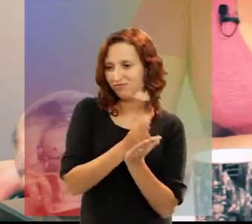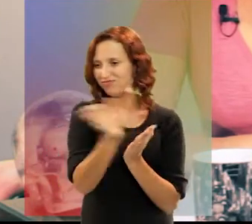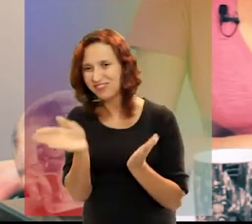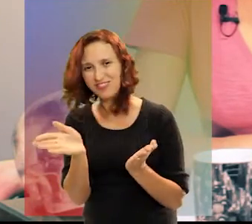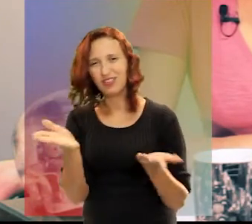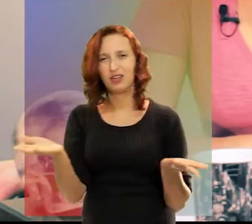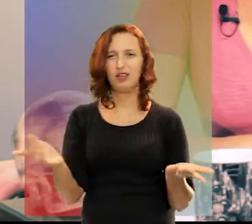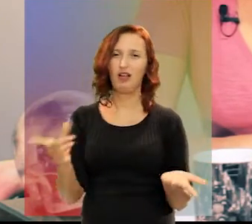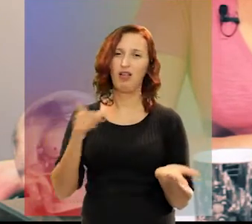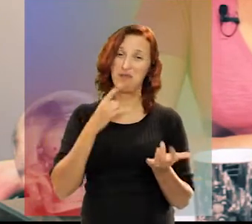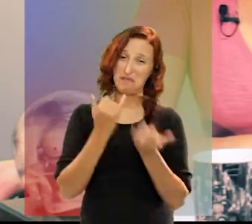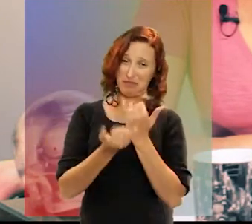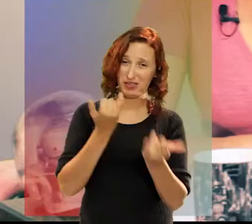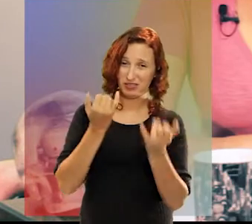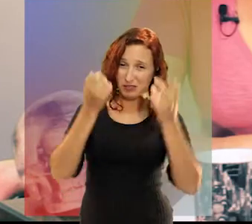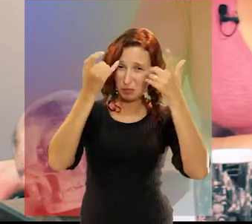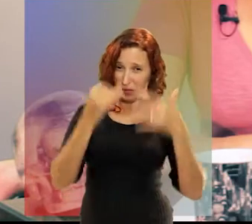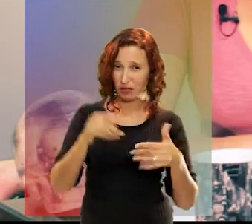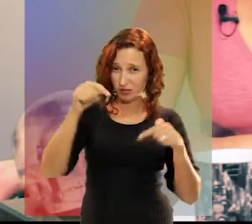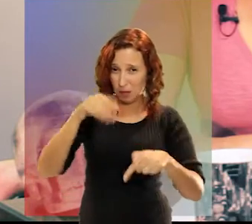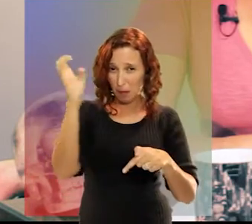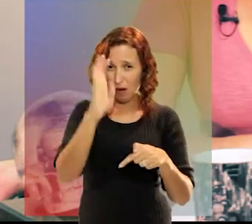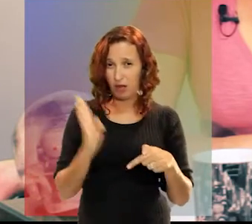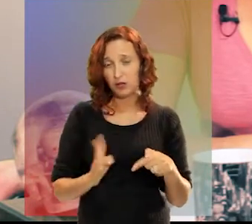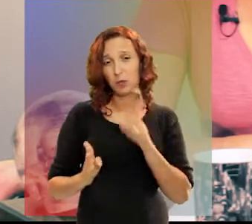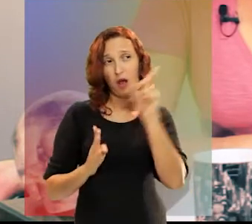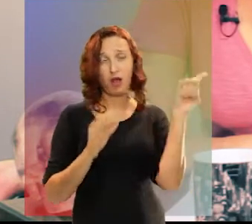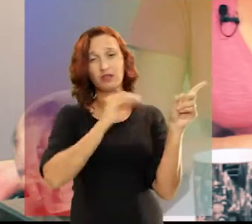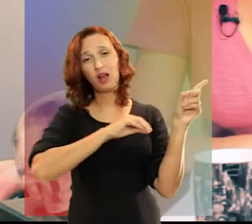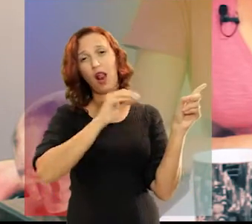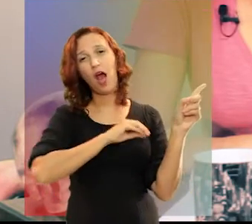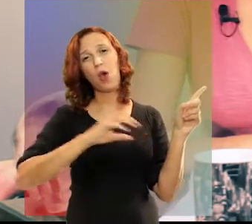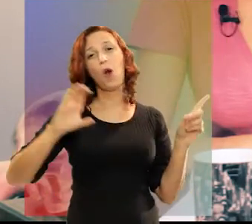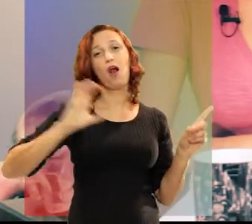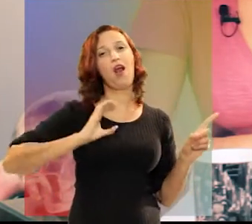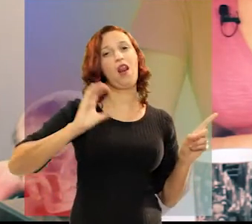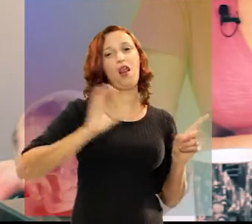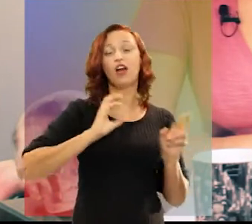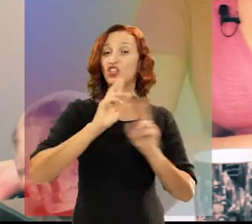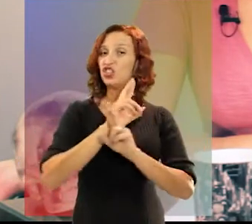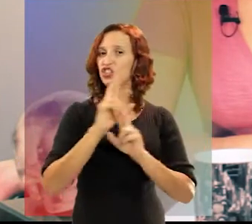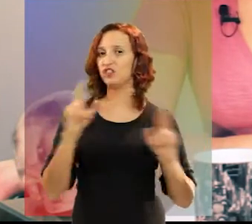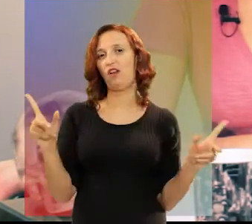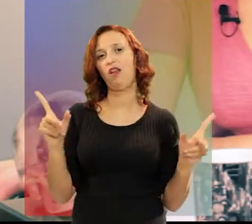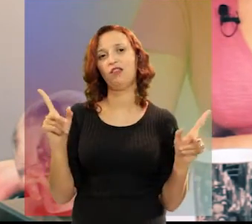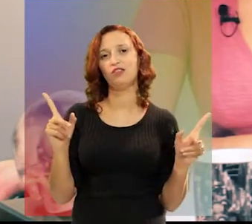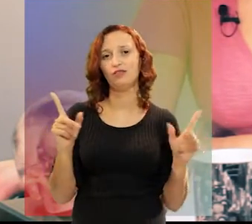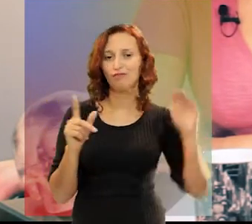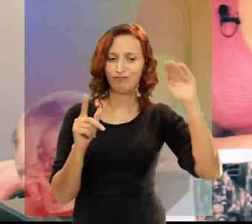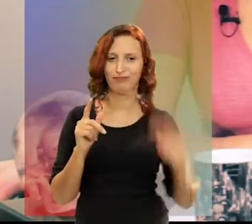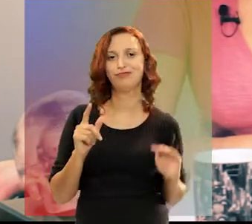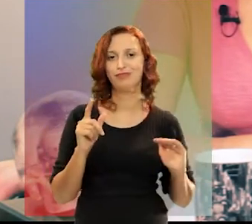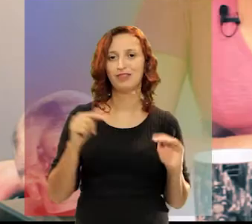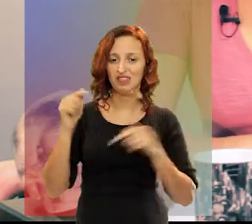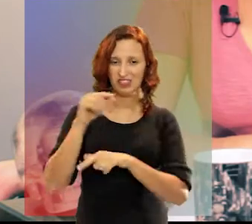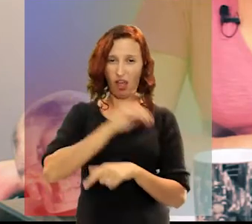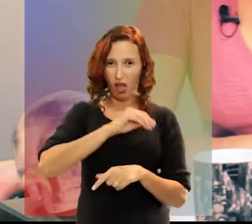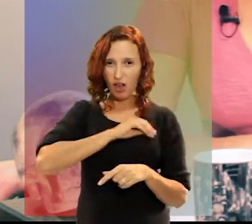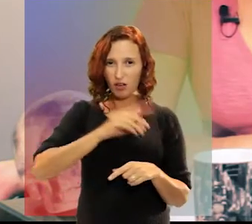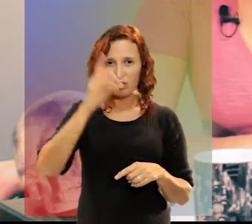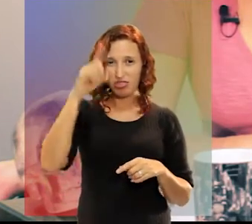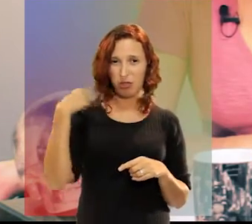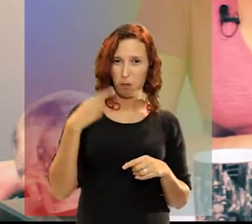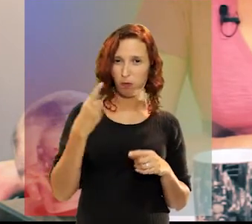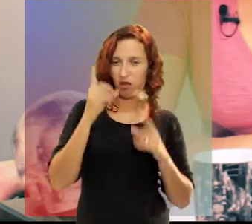grande responsabilidade, pelo menos aqui no Brasil, porque o salário de um deputado no Canadá, por exemplo, não é nem comparado ao salário de um deputado daqui, e o